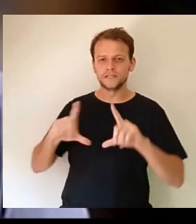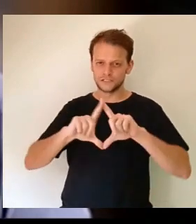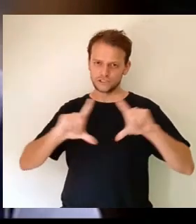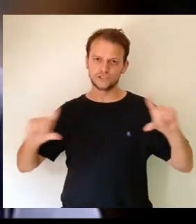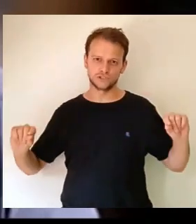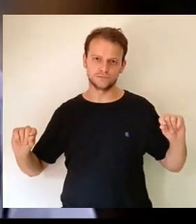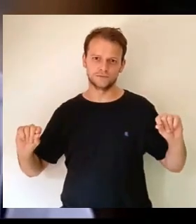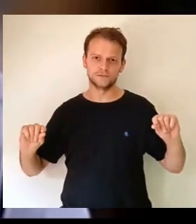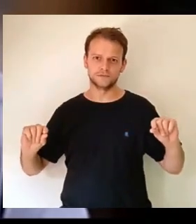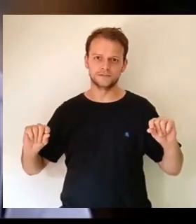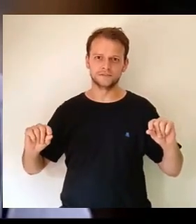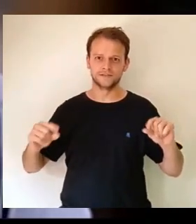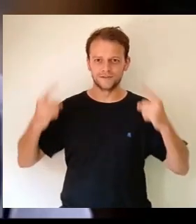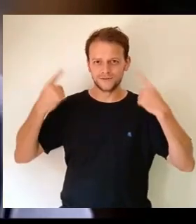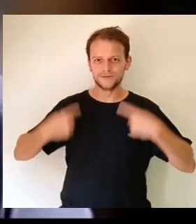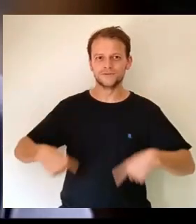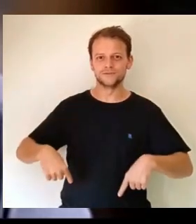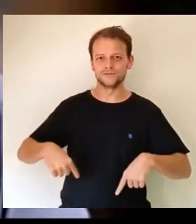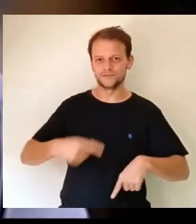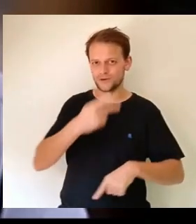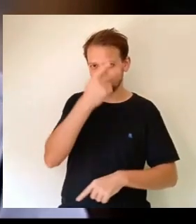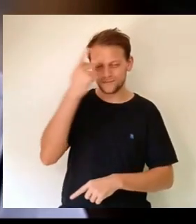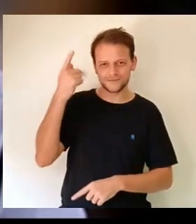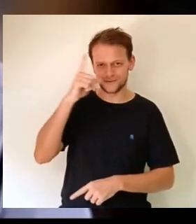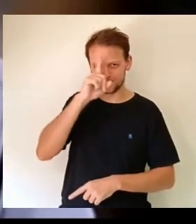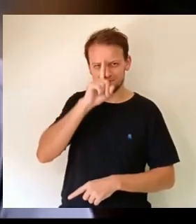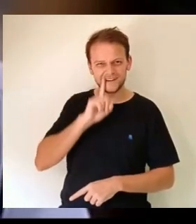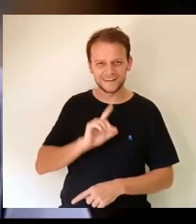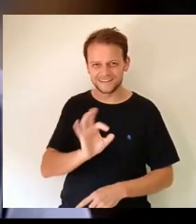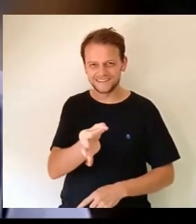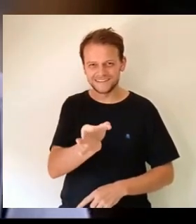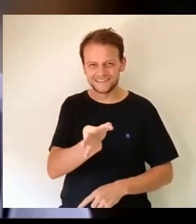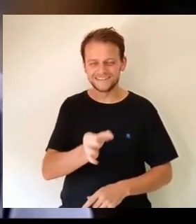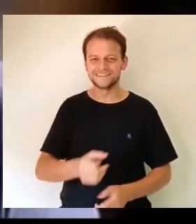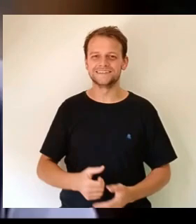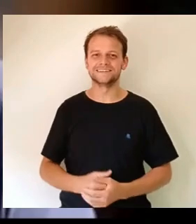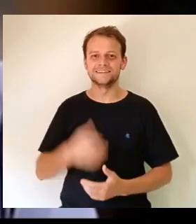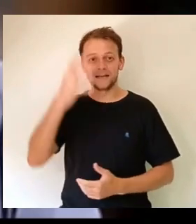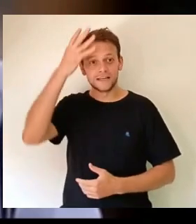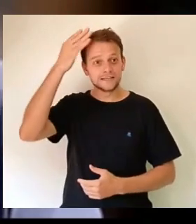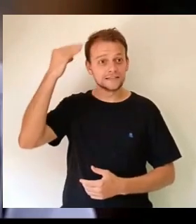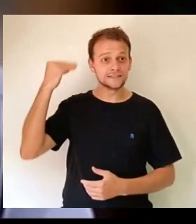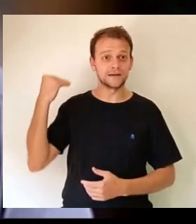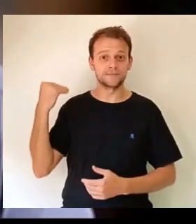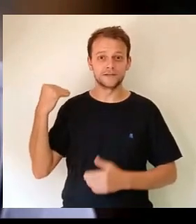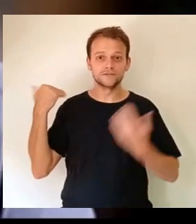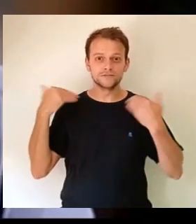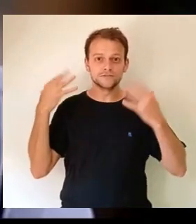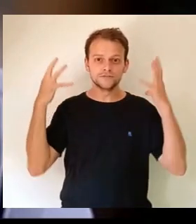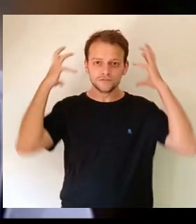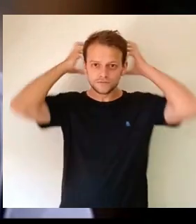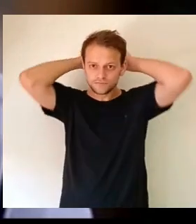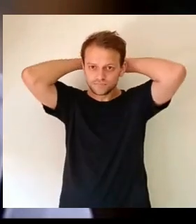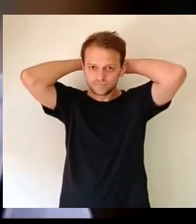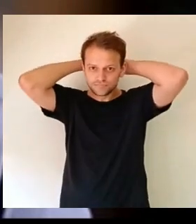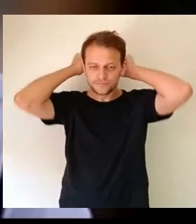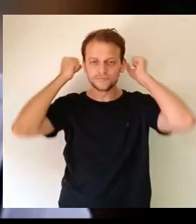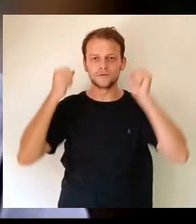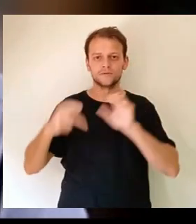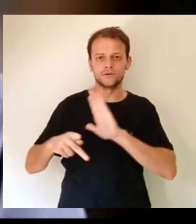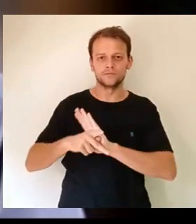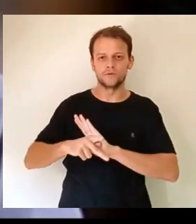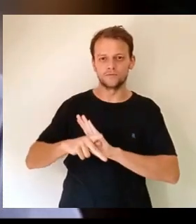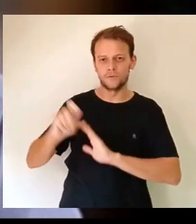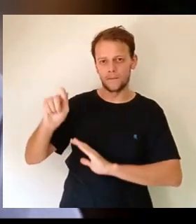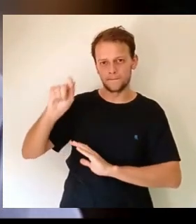Também sou filho de oriental, então tenho traços orientais, pele amarela, isso. Cabelos compridos,